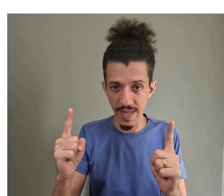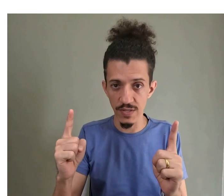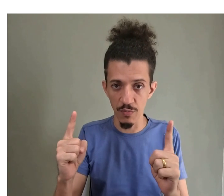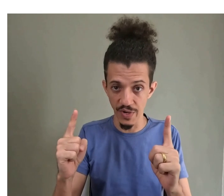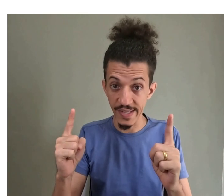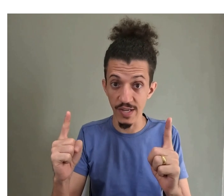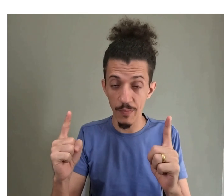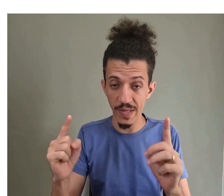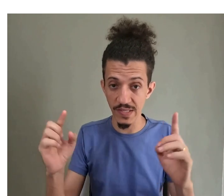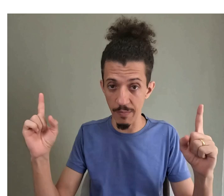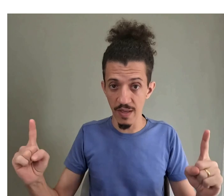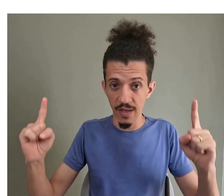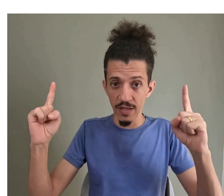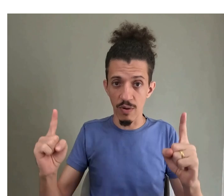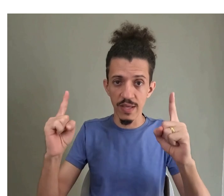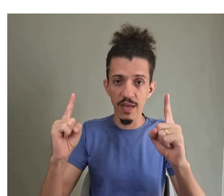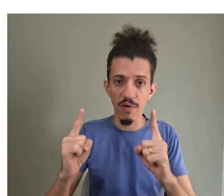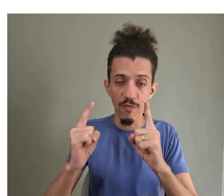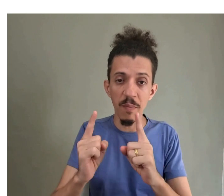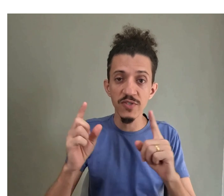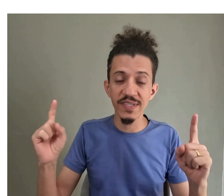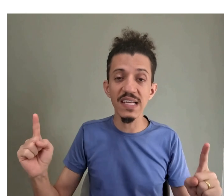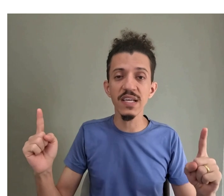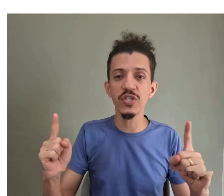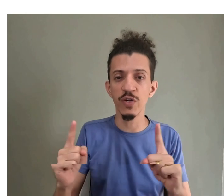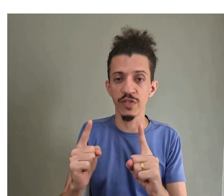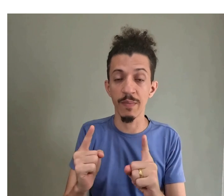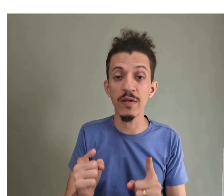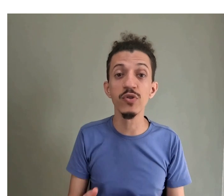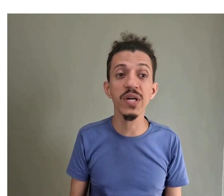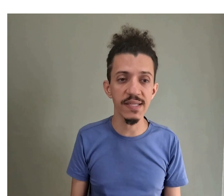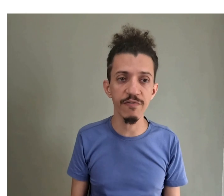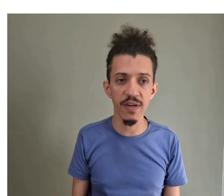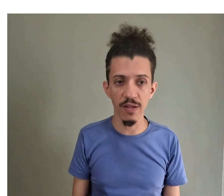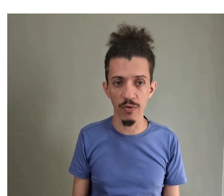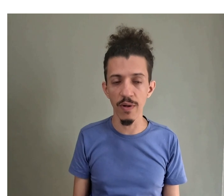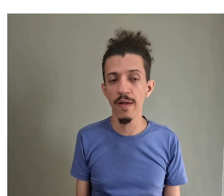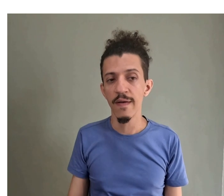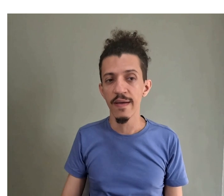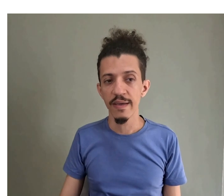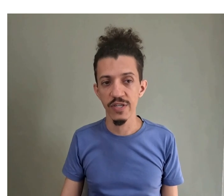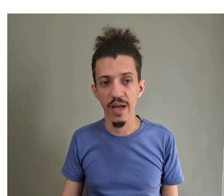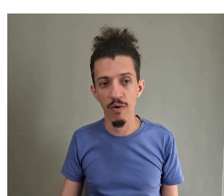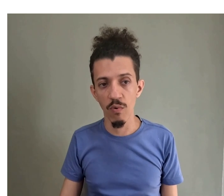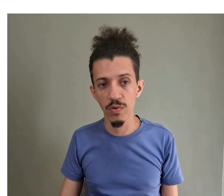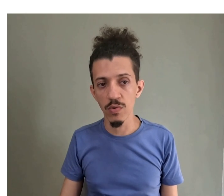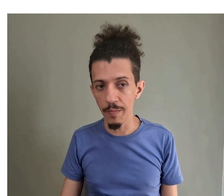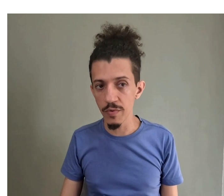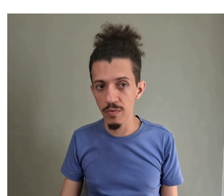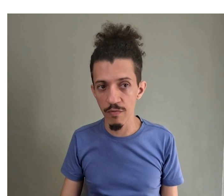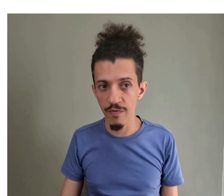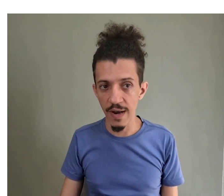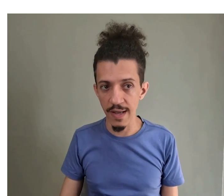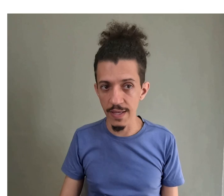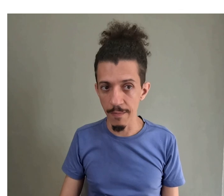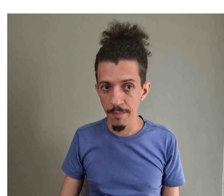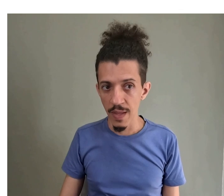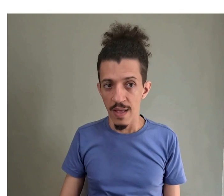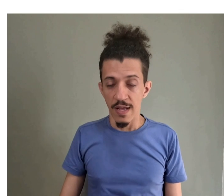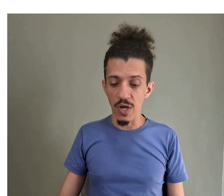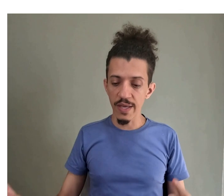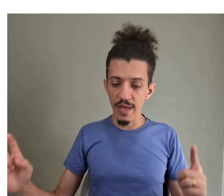corpo para essa comunicação, percebe? Então, aqui é uma forma de descritiva, chamada de classificador, que já é um outro tópico do que eu vou falar